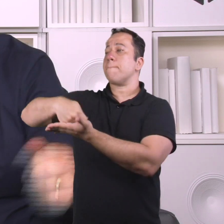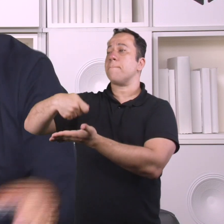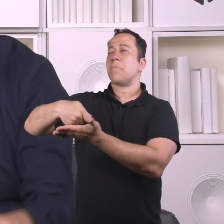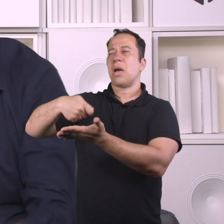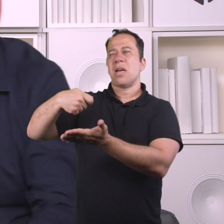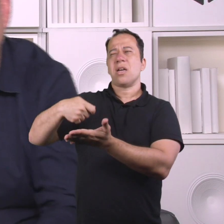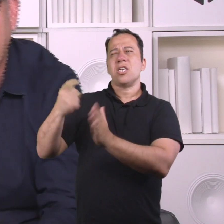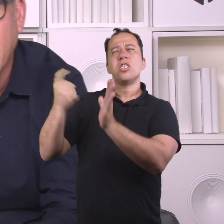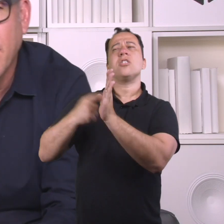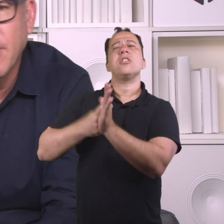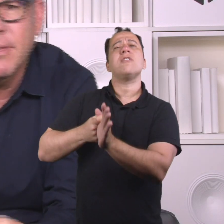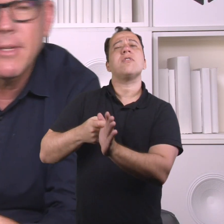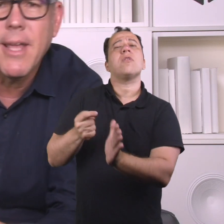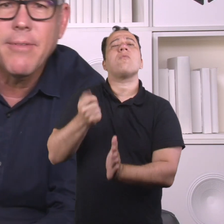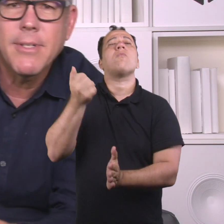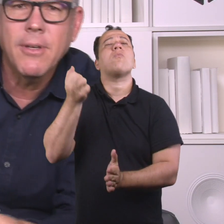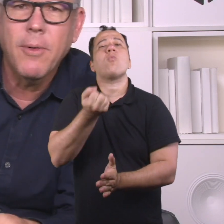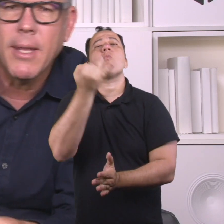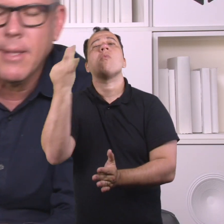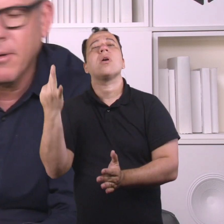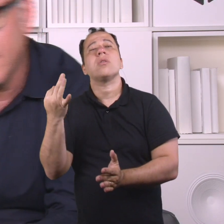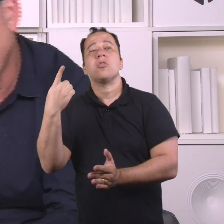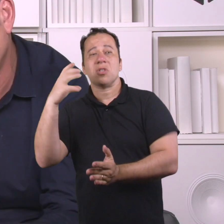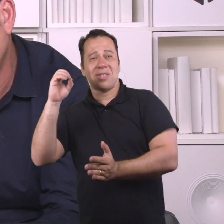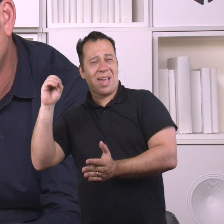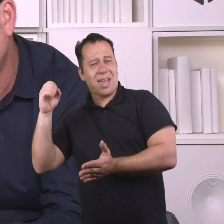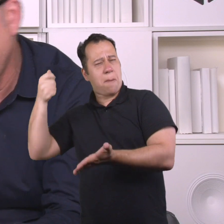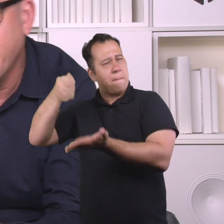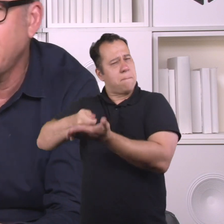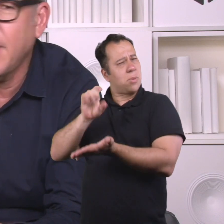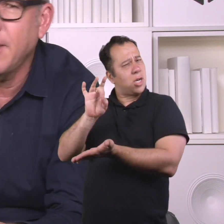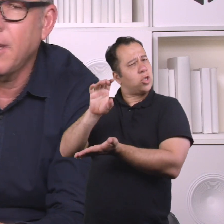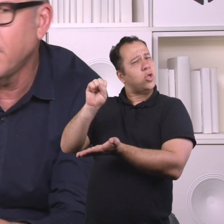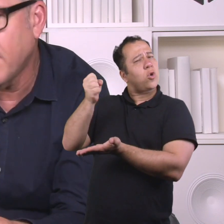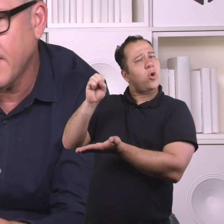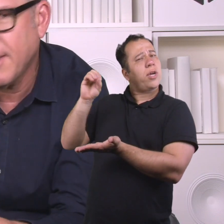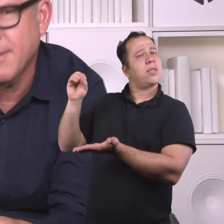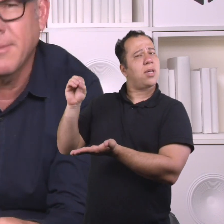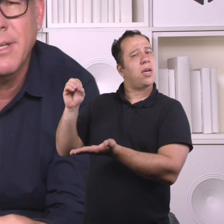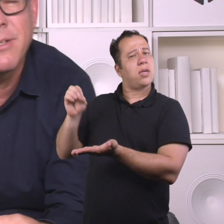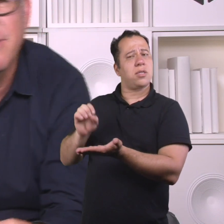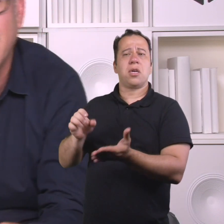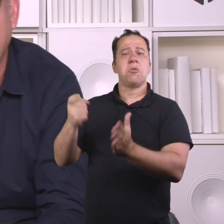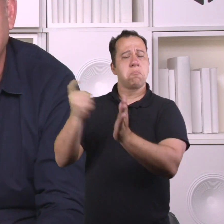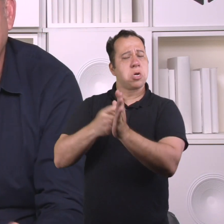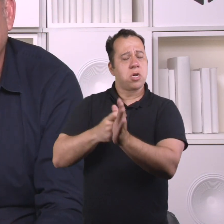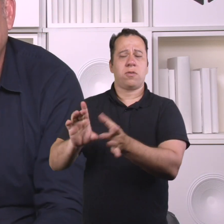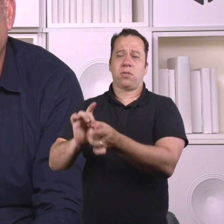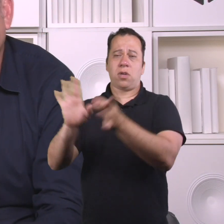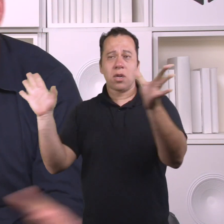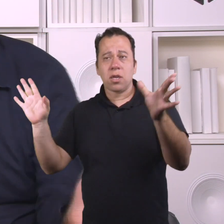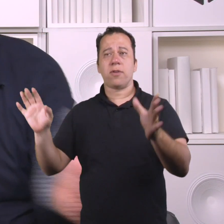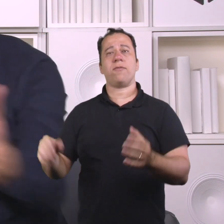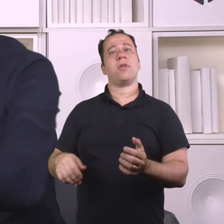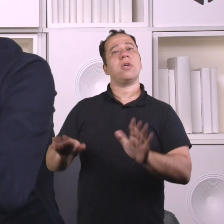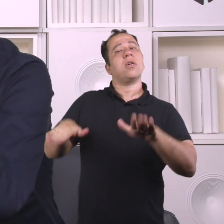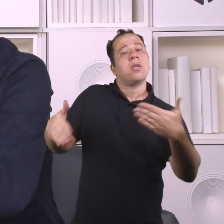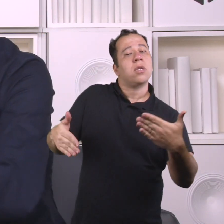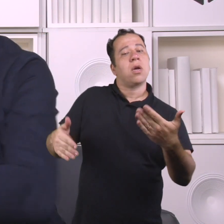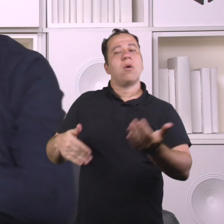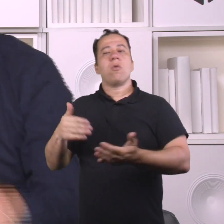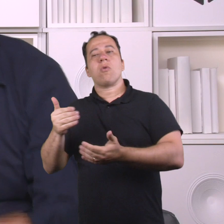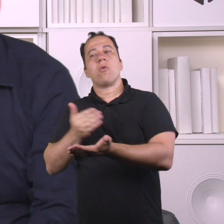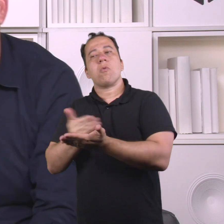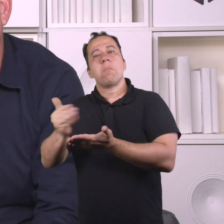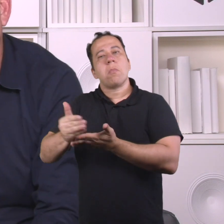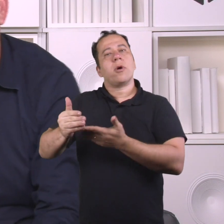dou a quitação da dívida. Quanto você deve? 50? Coloca aqui que você deve 30, eu dou a quitação da dívida. Então ele foi negociando